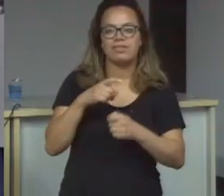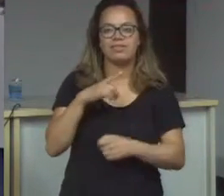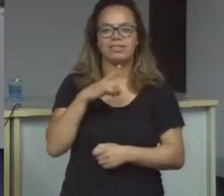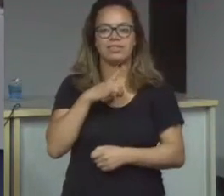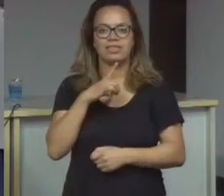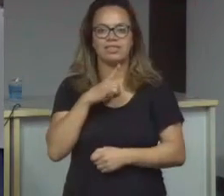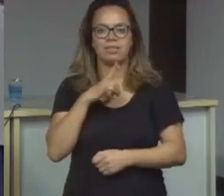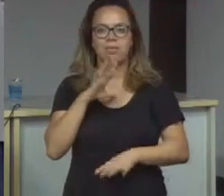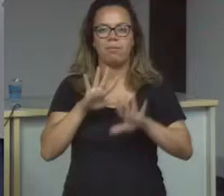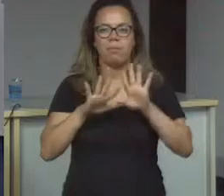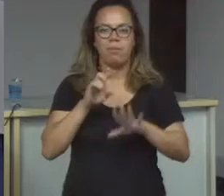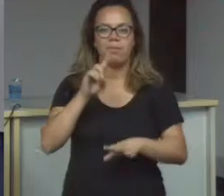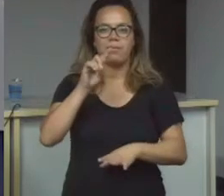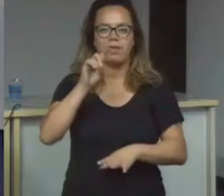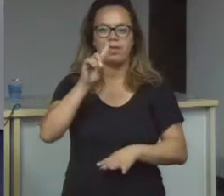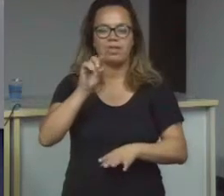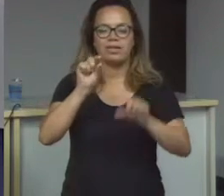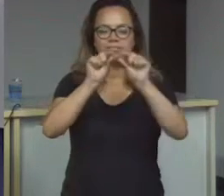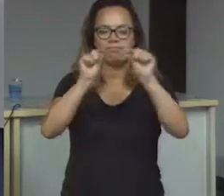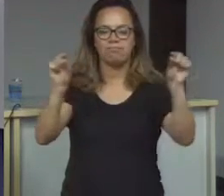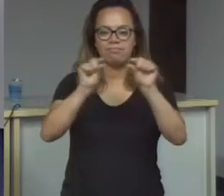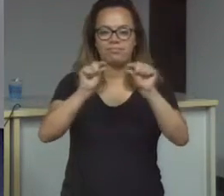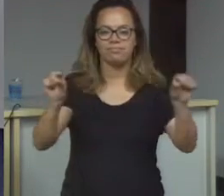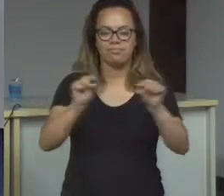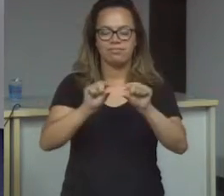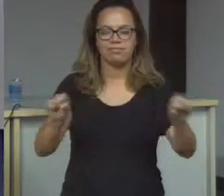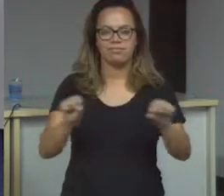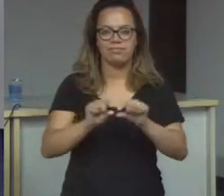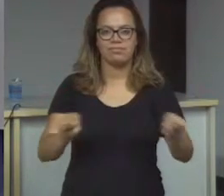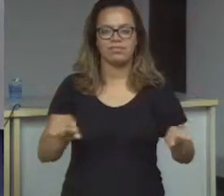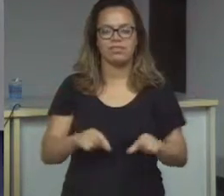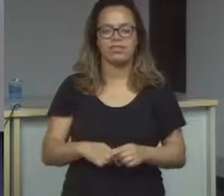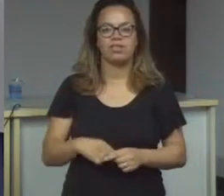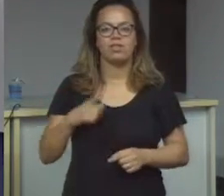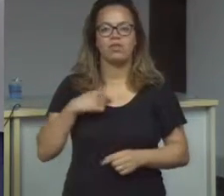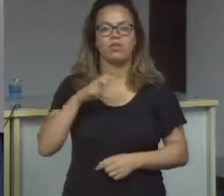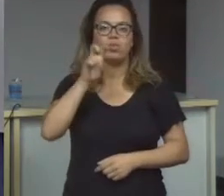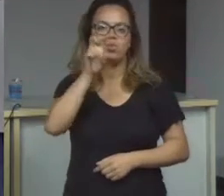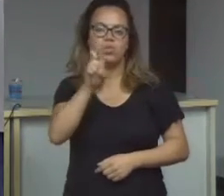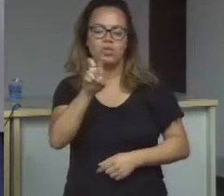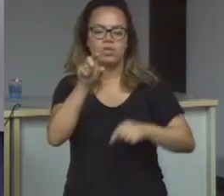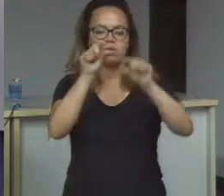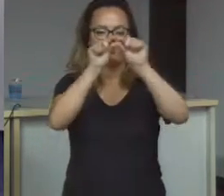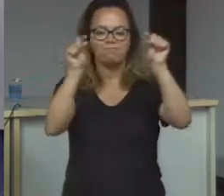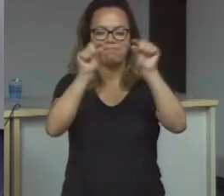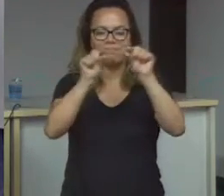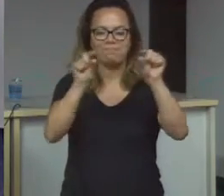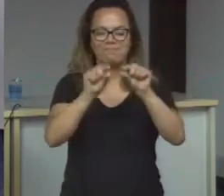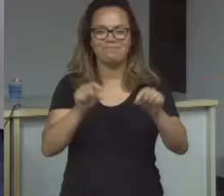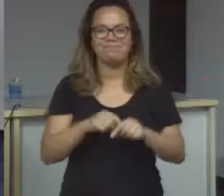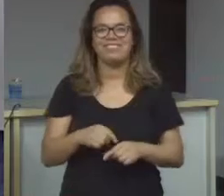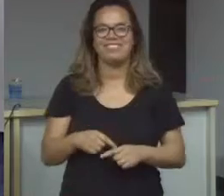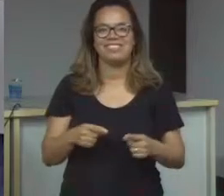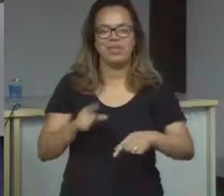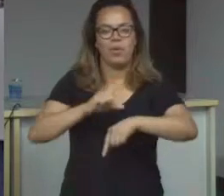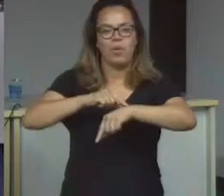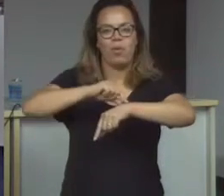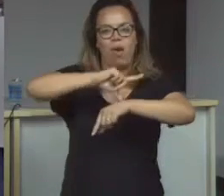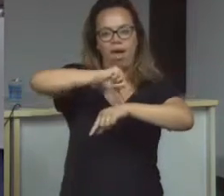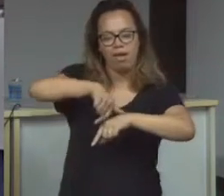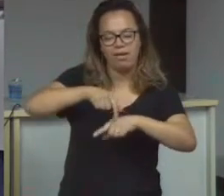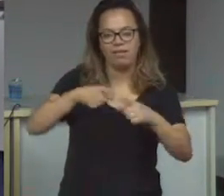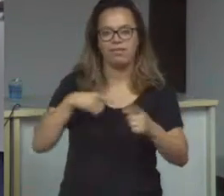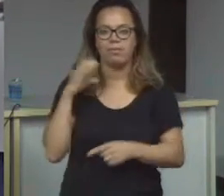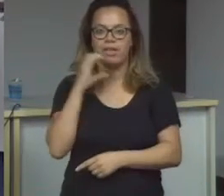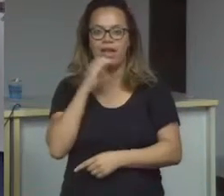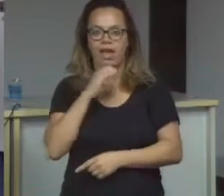umas 15 partes, né? E como o tempo é escasso, eu vou tocar somente 5. Né, então isso é. Então ela fala